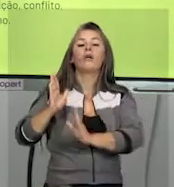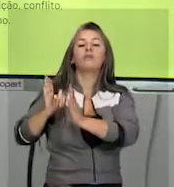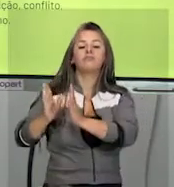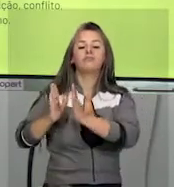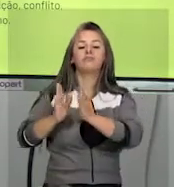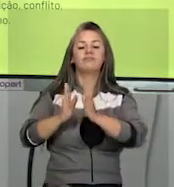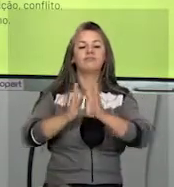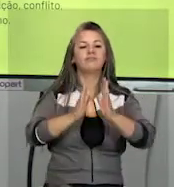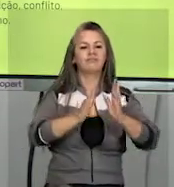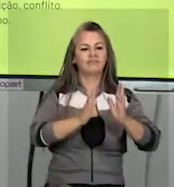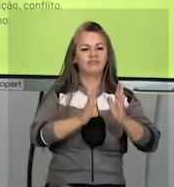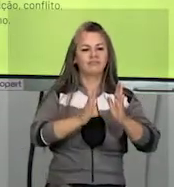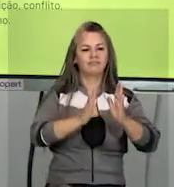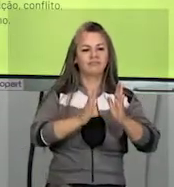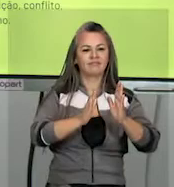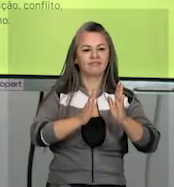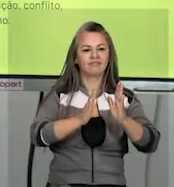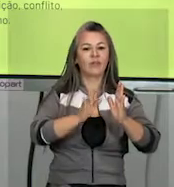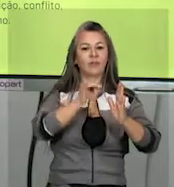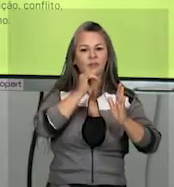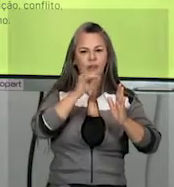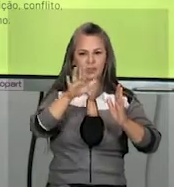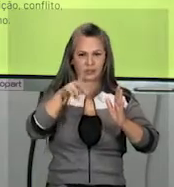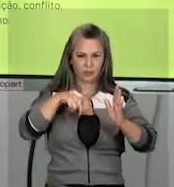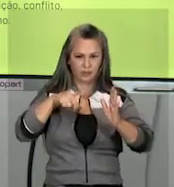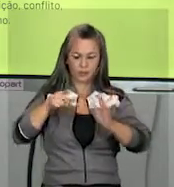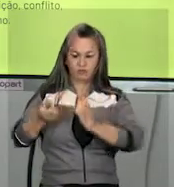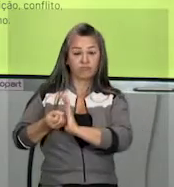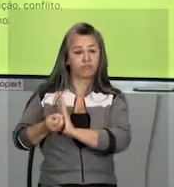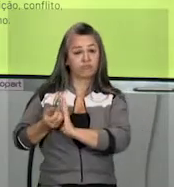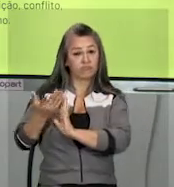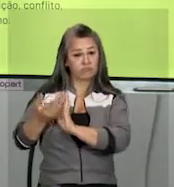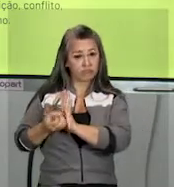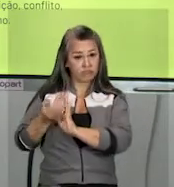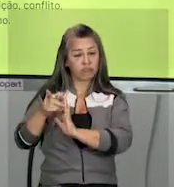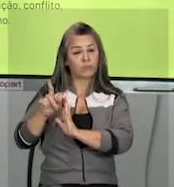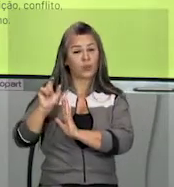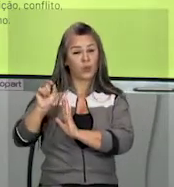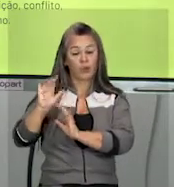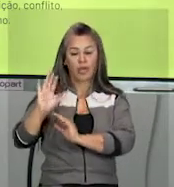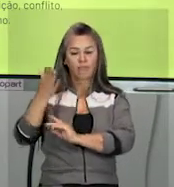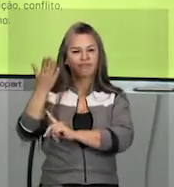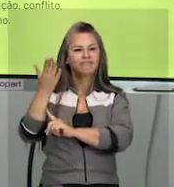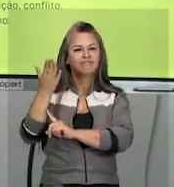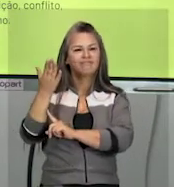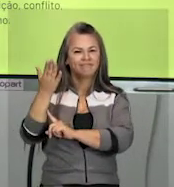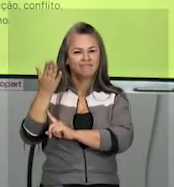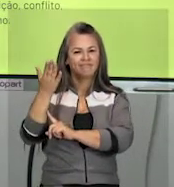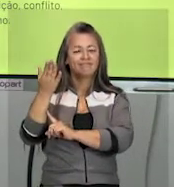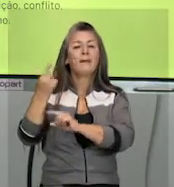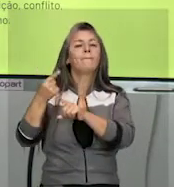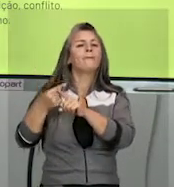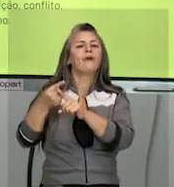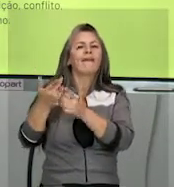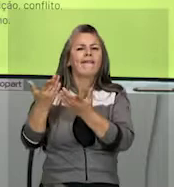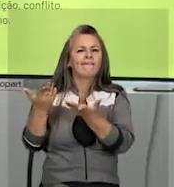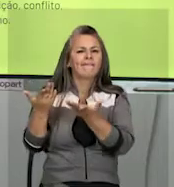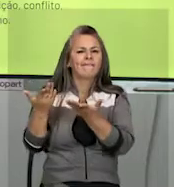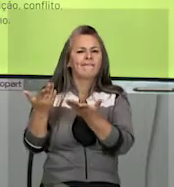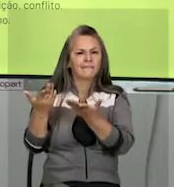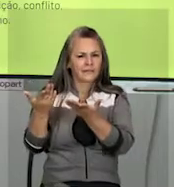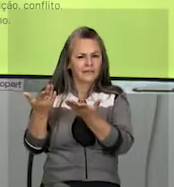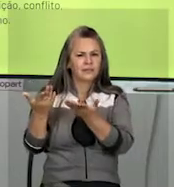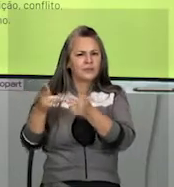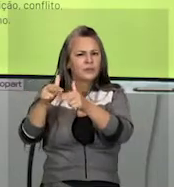narrativo encenado. Olha só, tem uma exposição do que acontece, por que acontece, das causas, né,